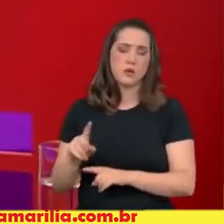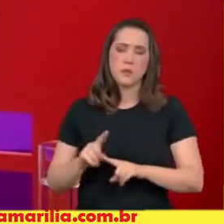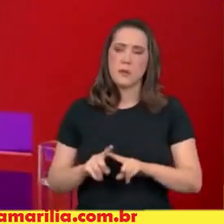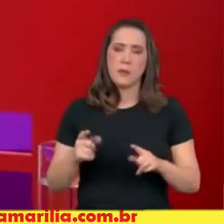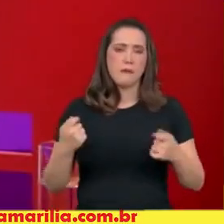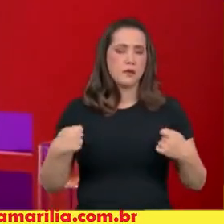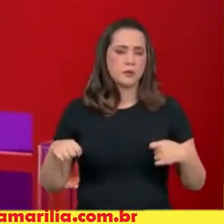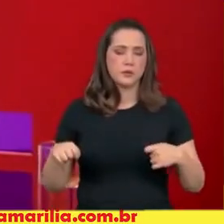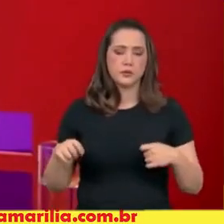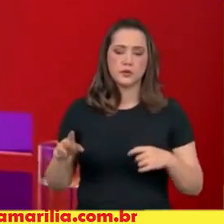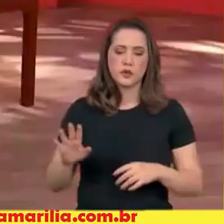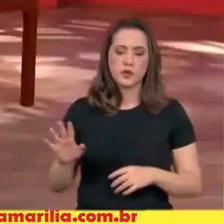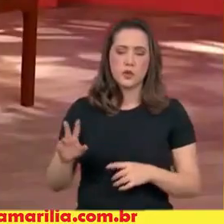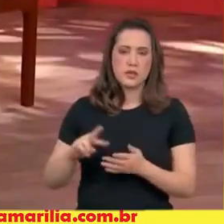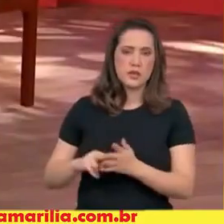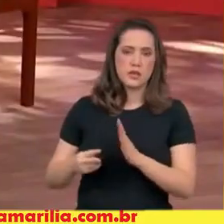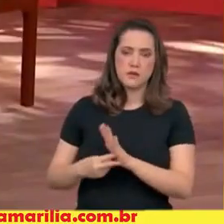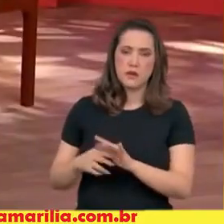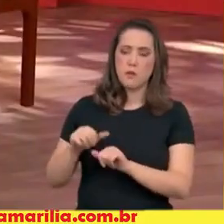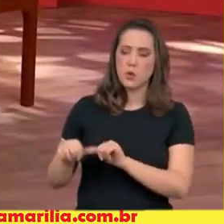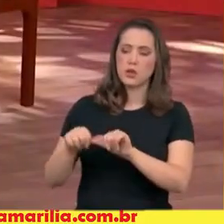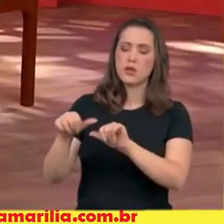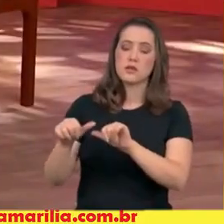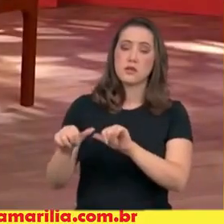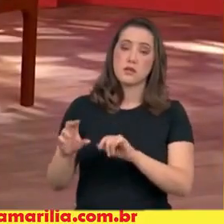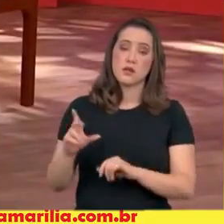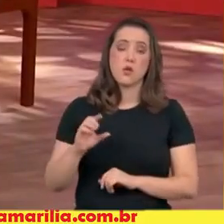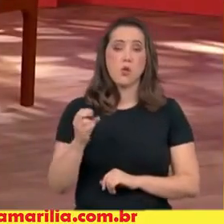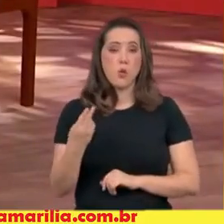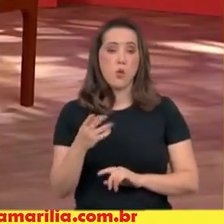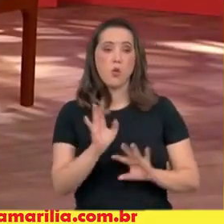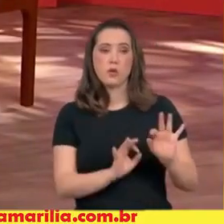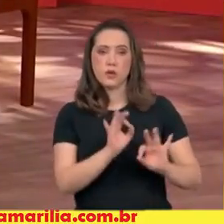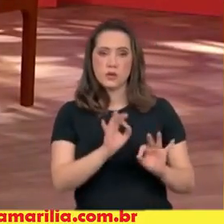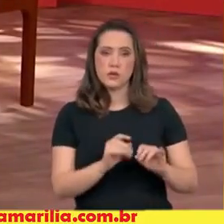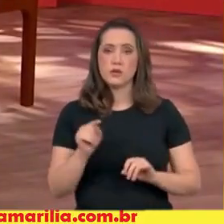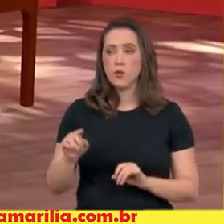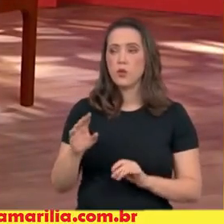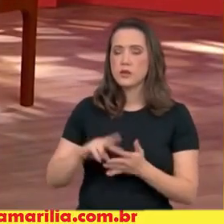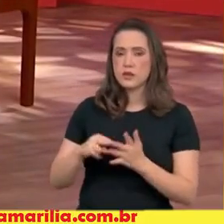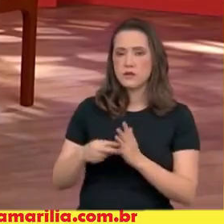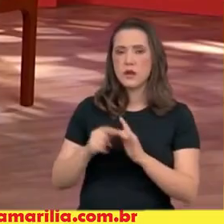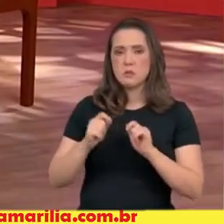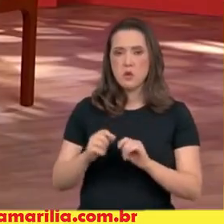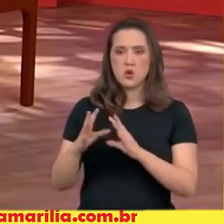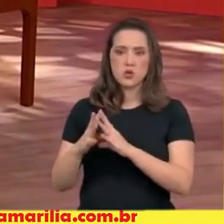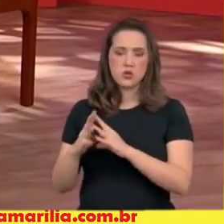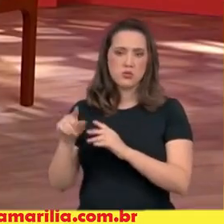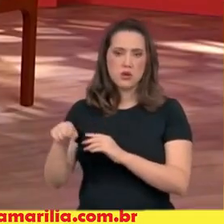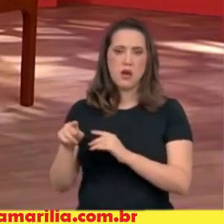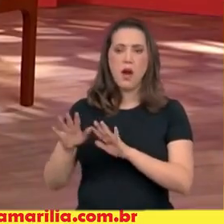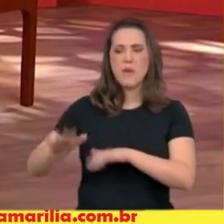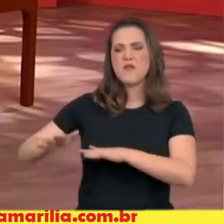necessariamente implica mudanças. E organização. Claro. Sim, organização. Ou a coisa pode desaparecer depois de dias, porque não tem